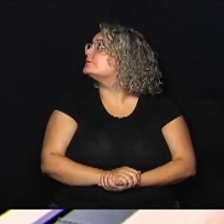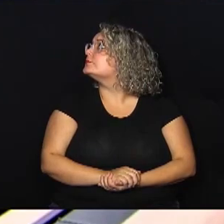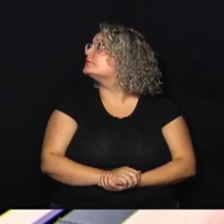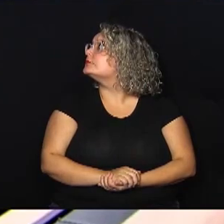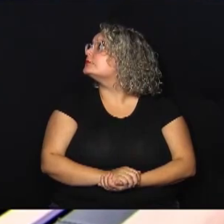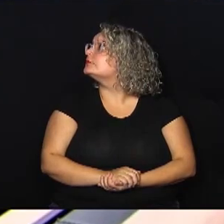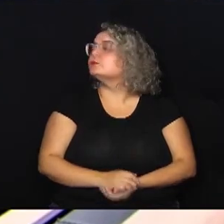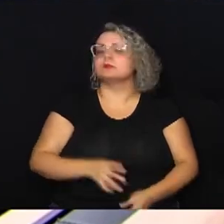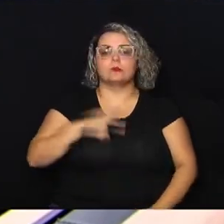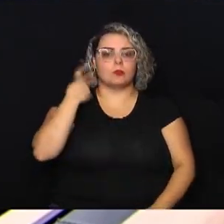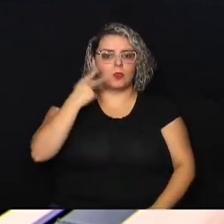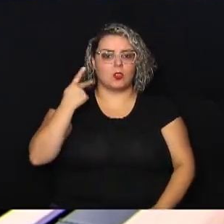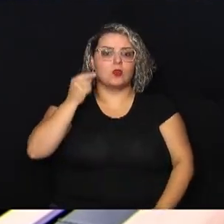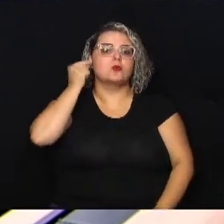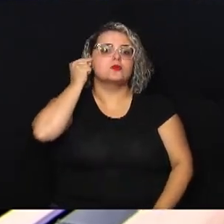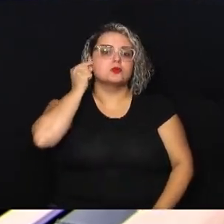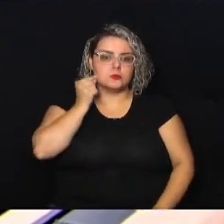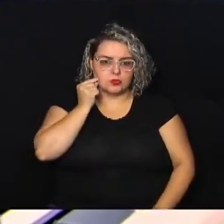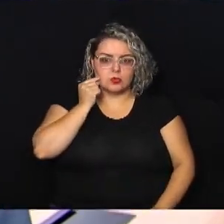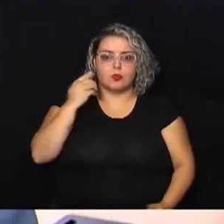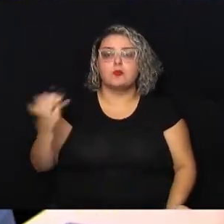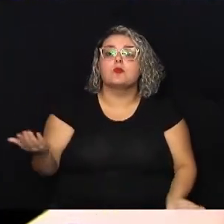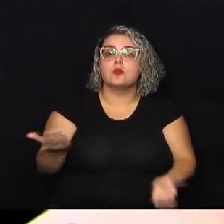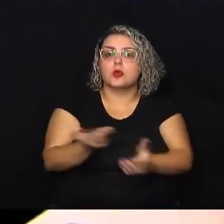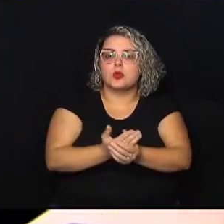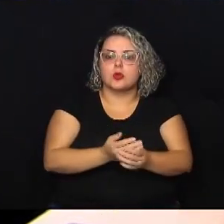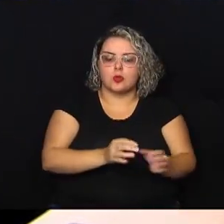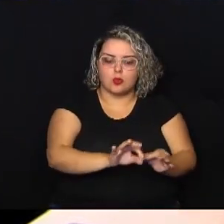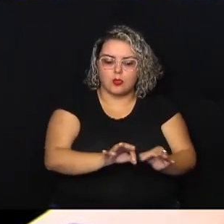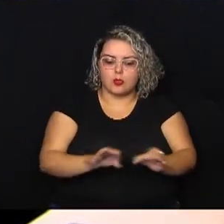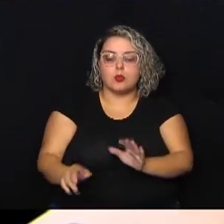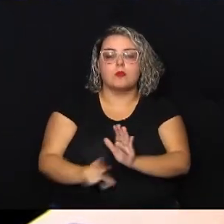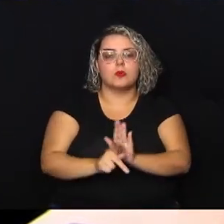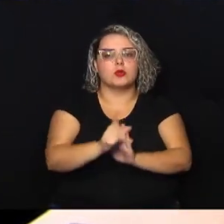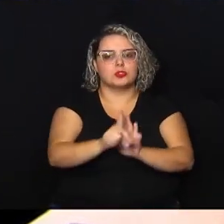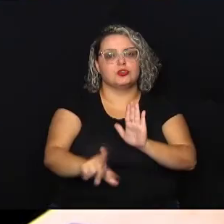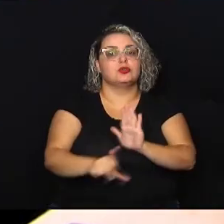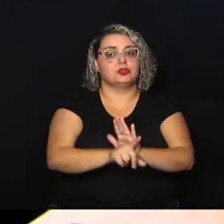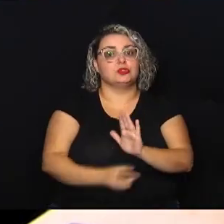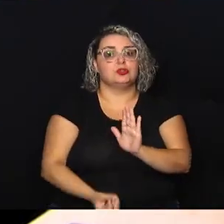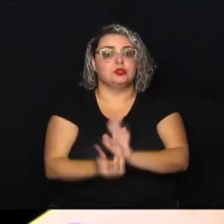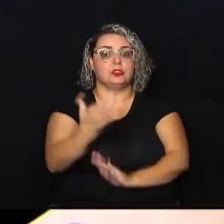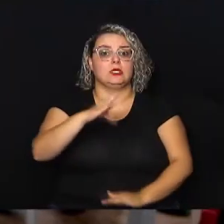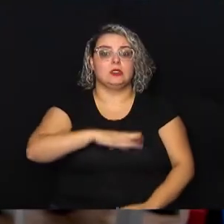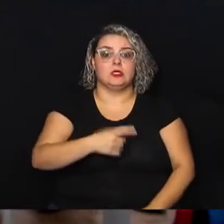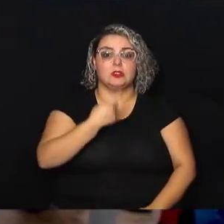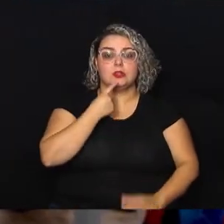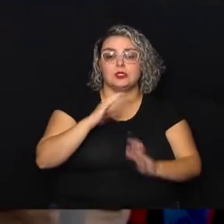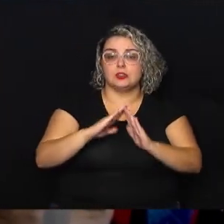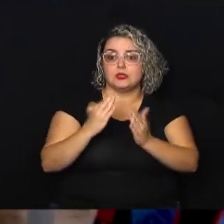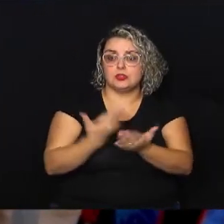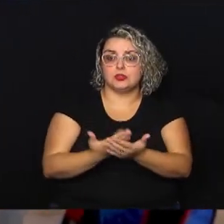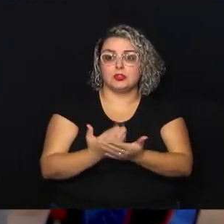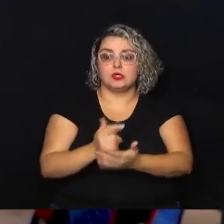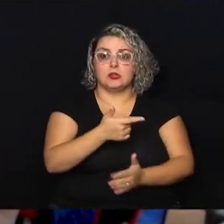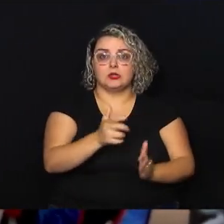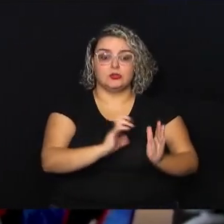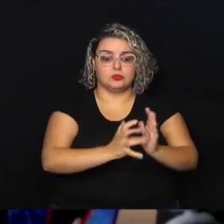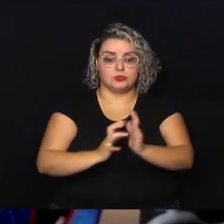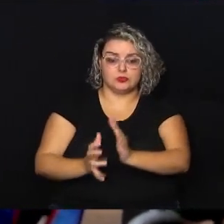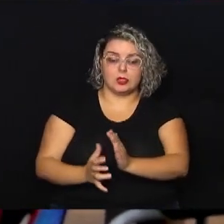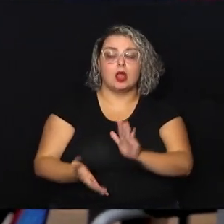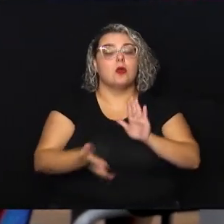O vereador Marcelo Silva protocolou um projeto de lei que cria em Campinas o programa Escola Sem Partido. A